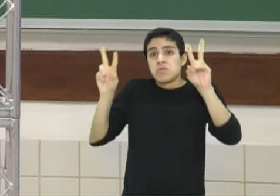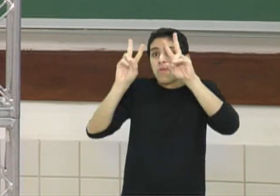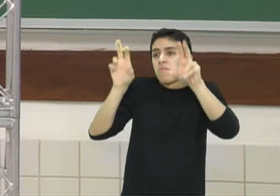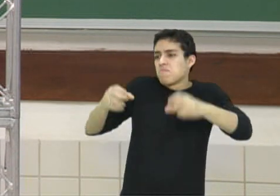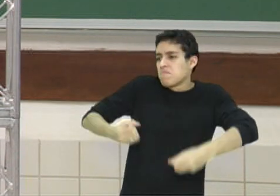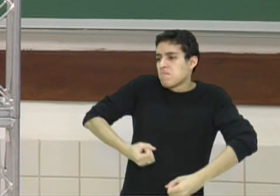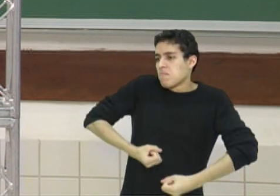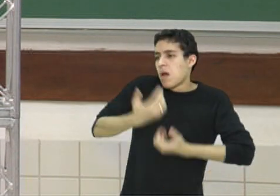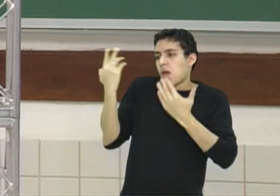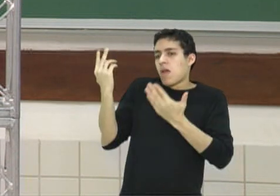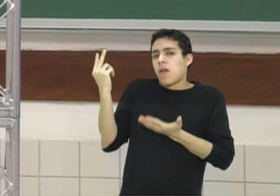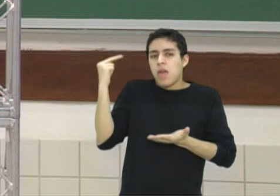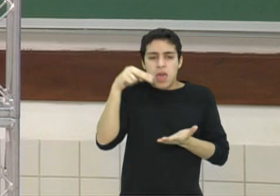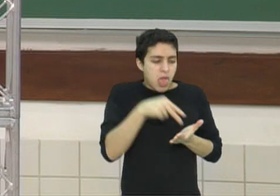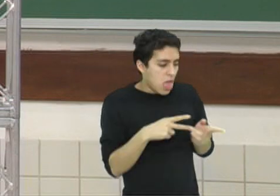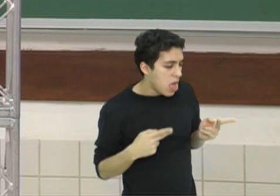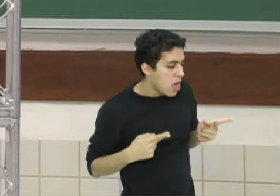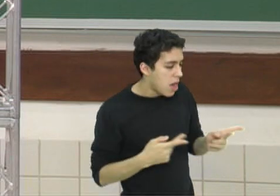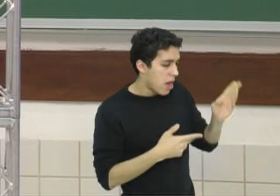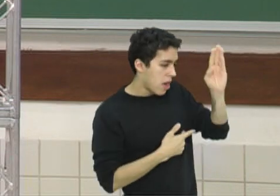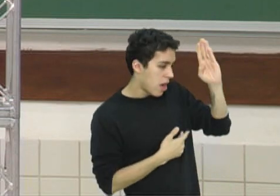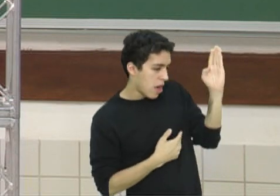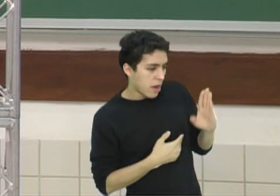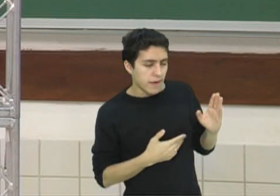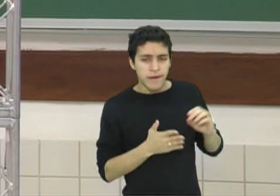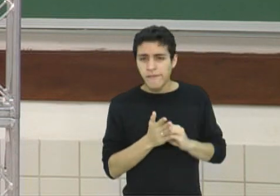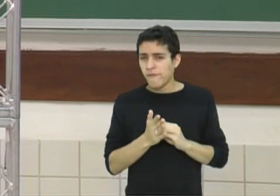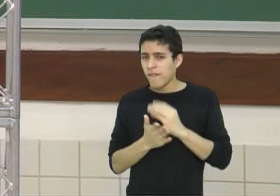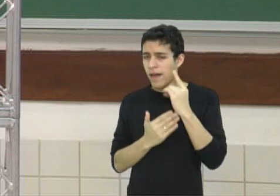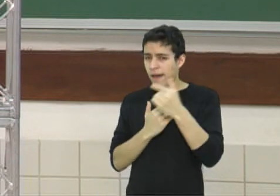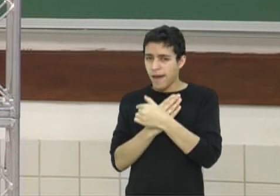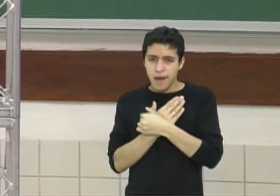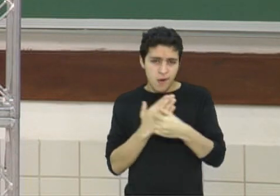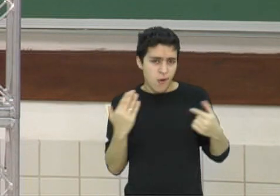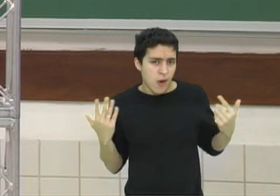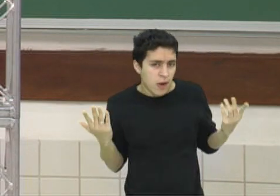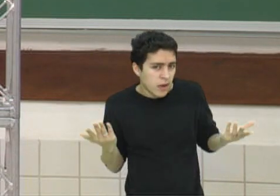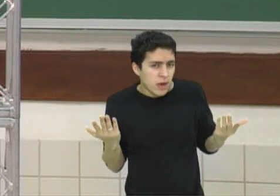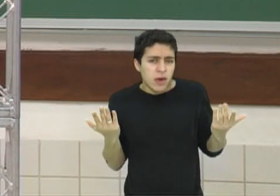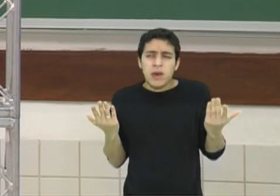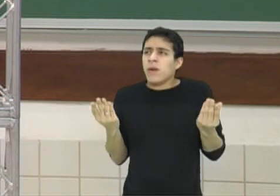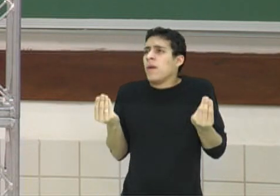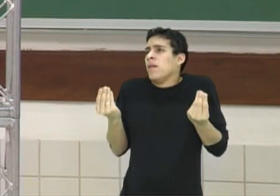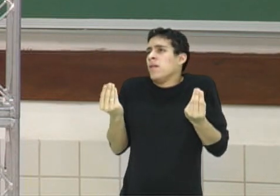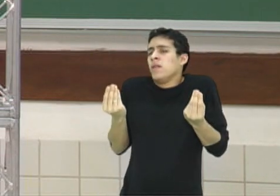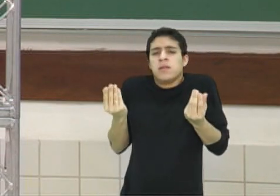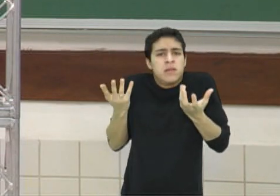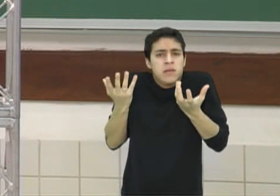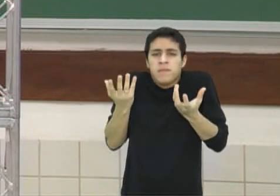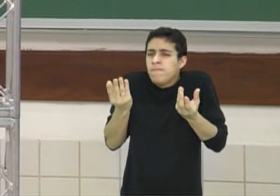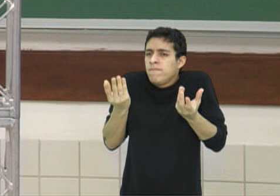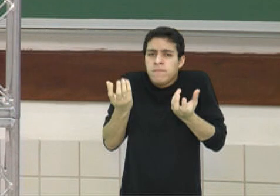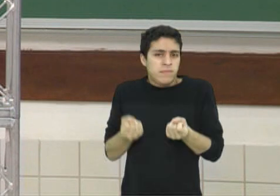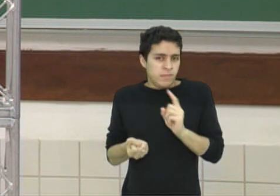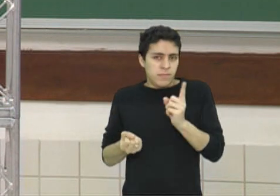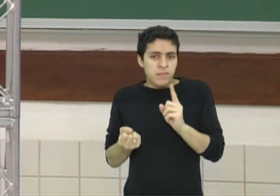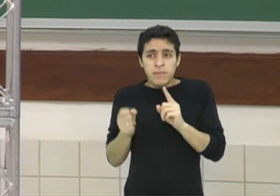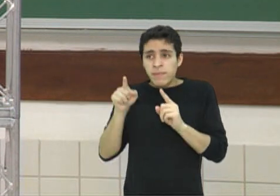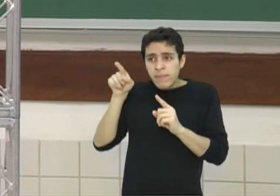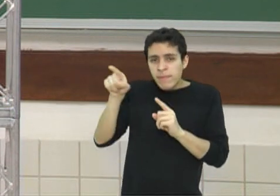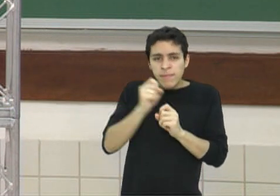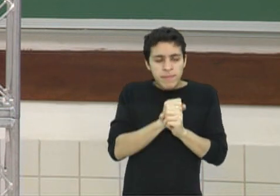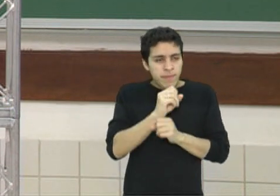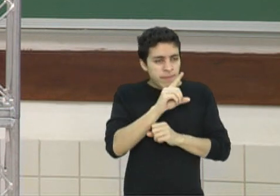e veio em visita aqui no Brasil. Muitos autores não consideram isso, mas em 1913 ele fez uma